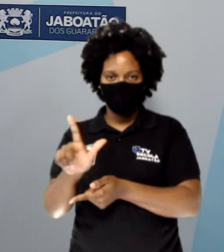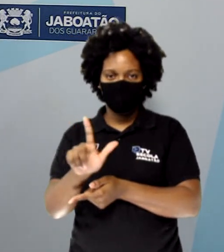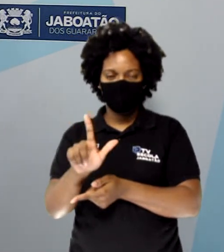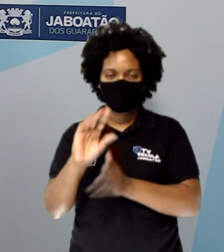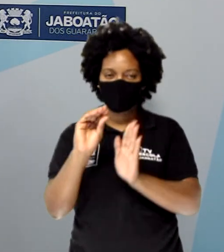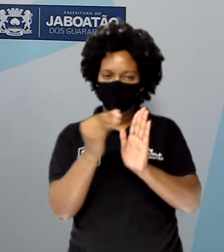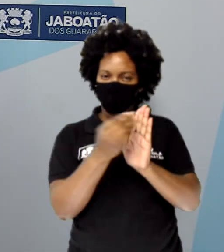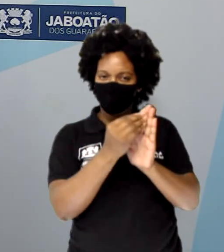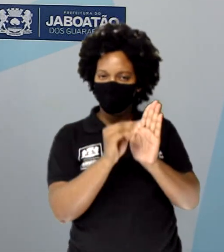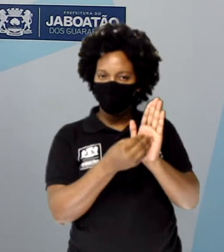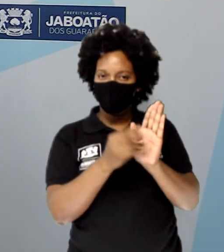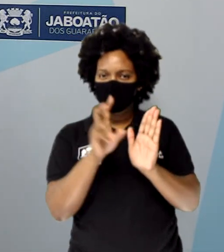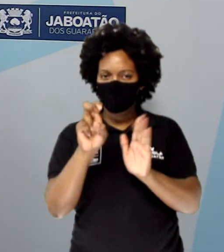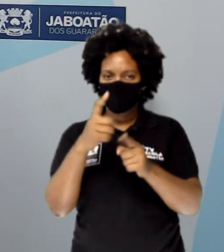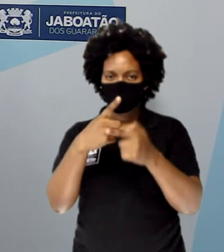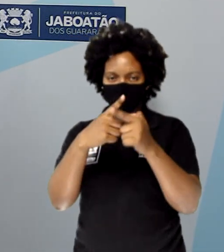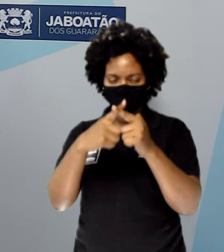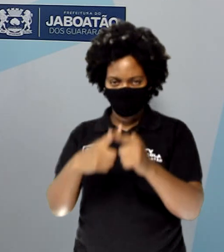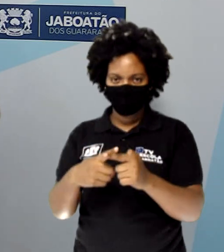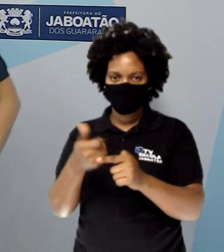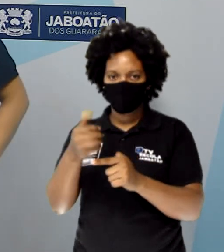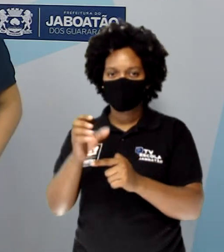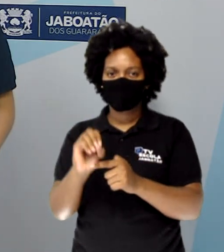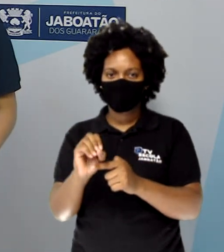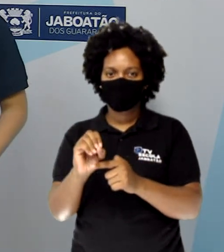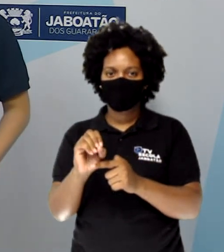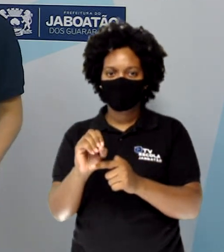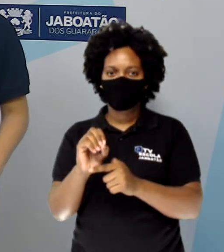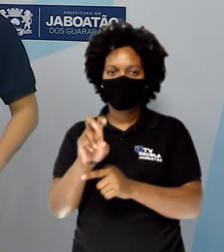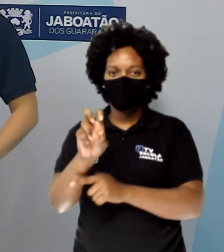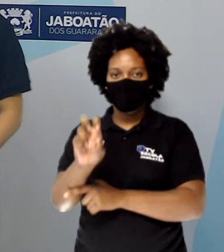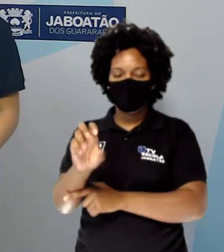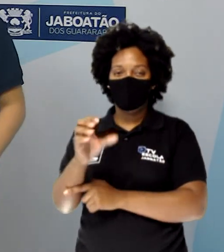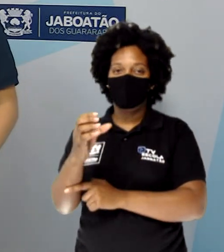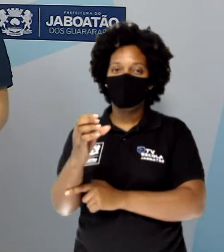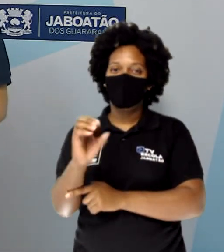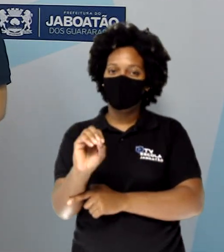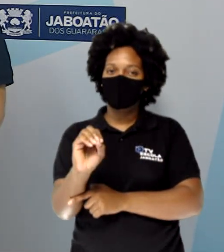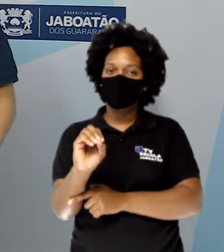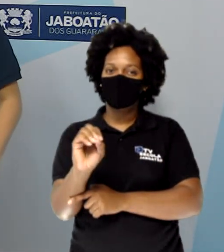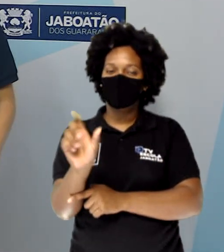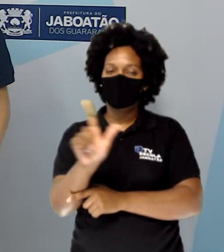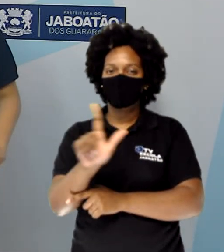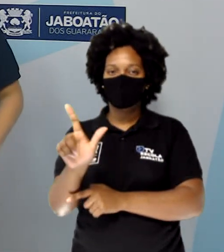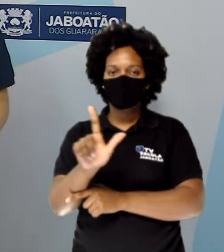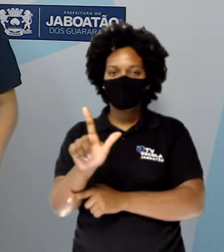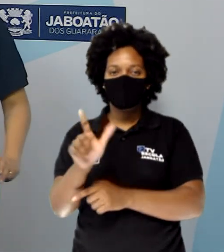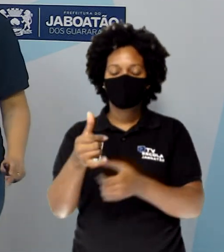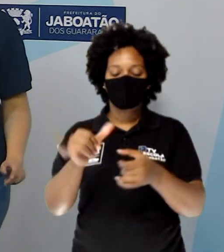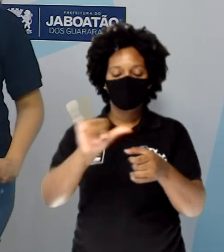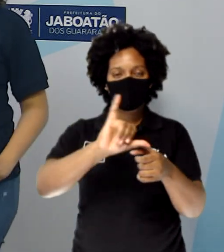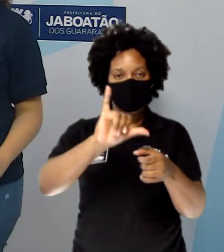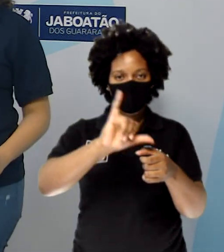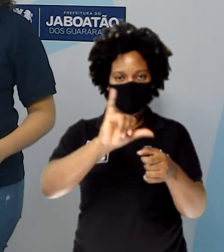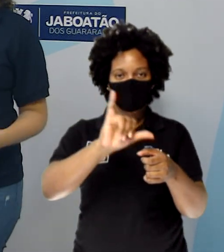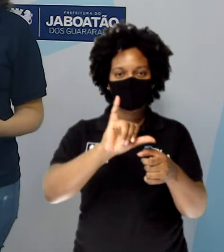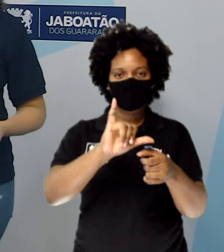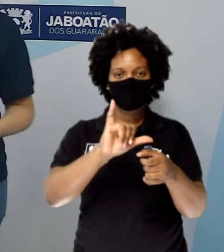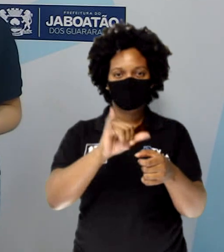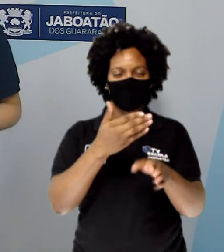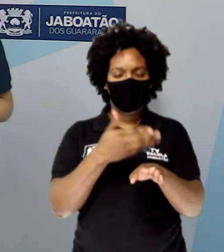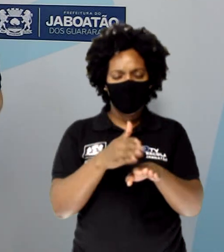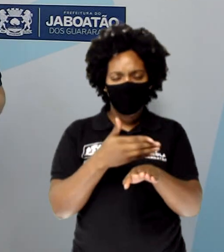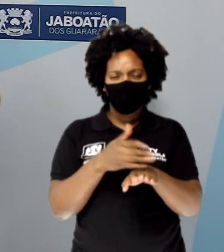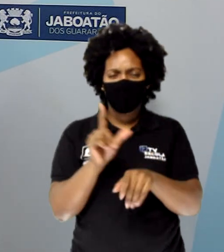5. 5 vezes o 10, a gente vai ter 50 litros de combustível aí nesse tanque. Então, facinho, a gente treinou um